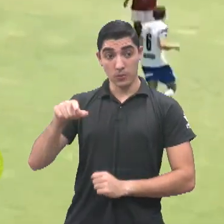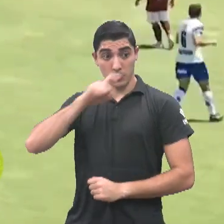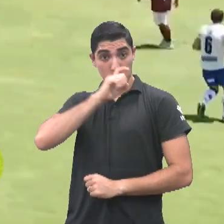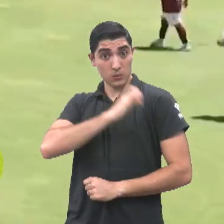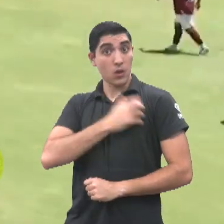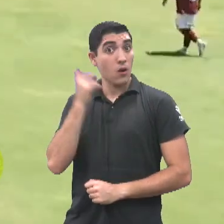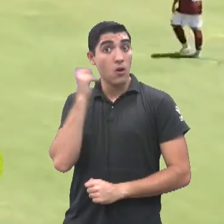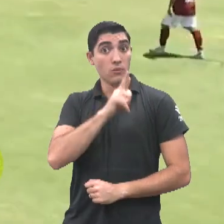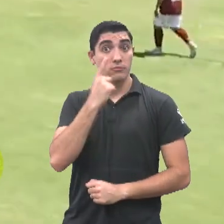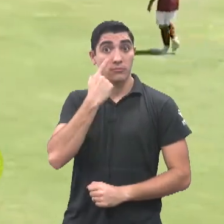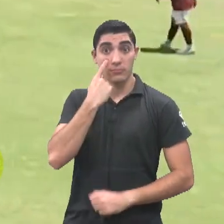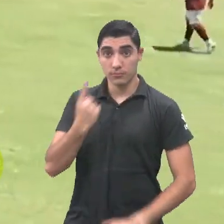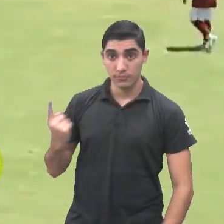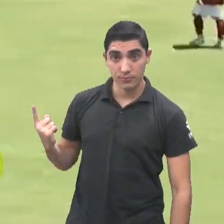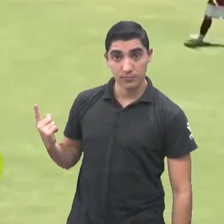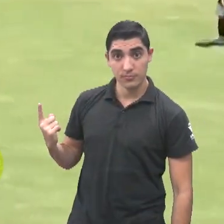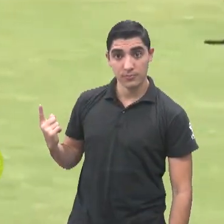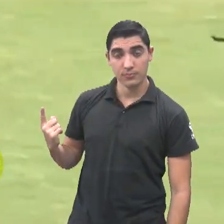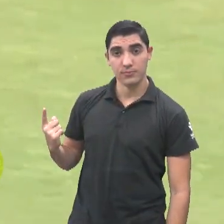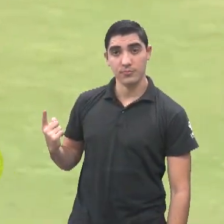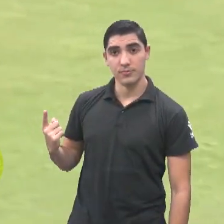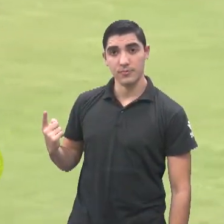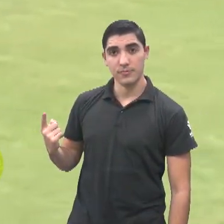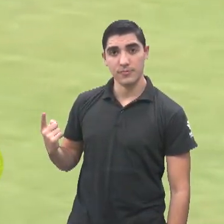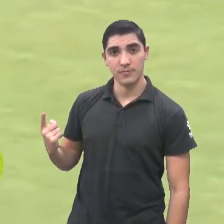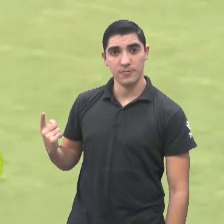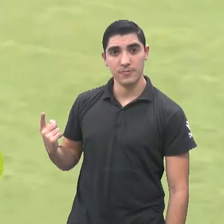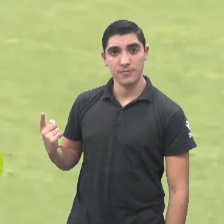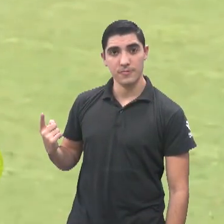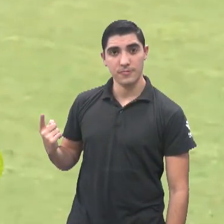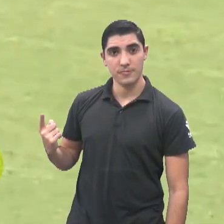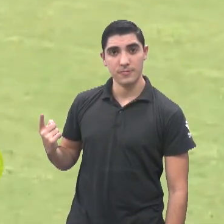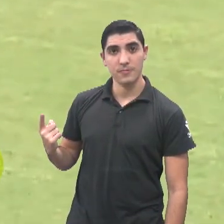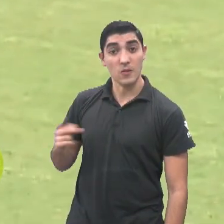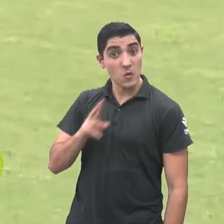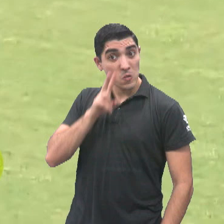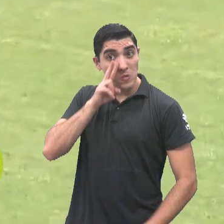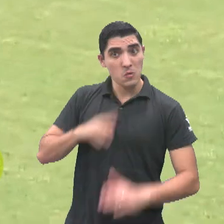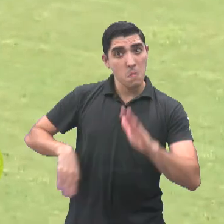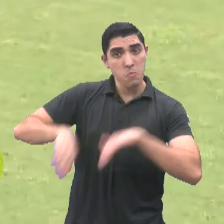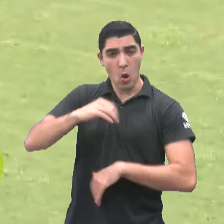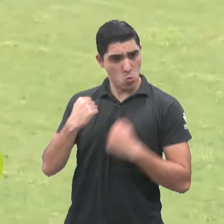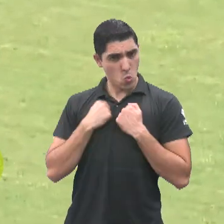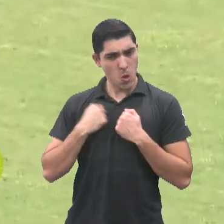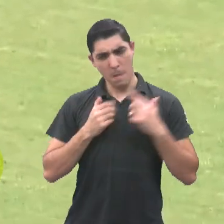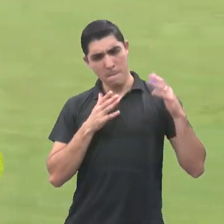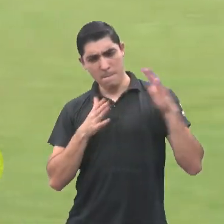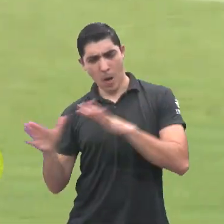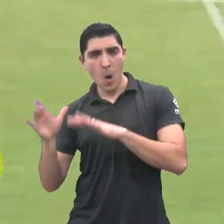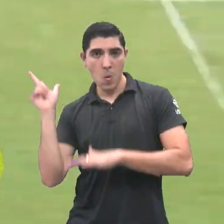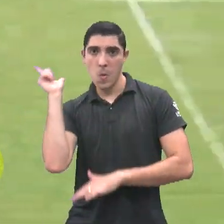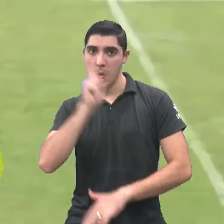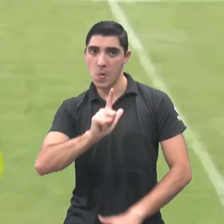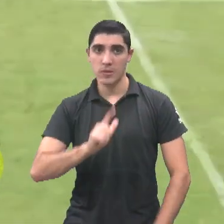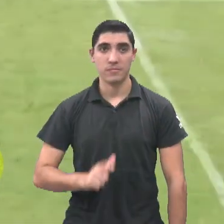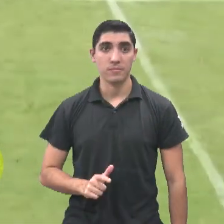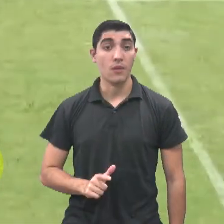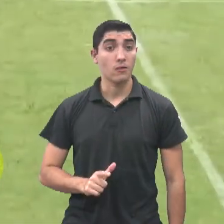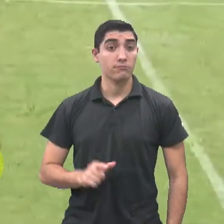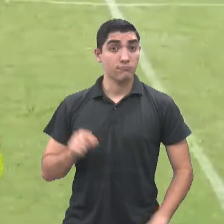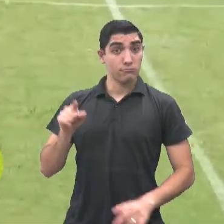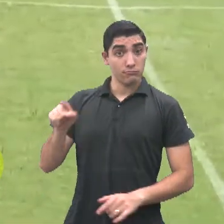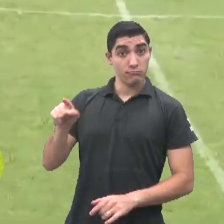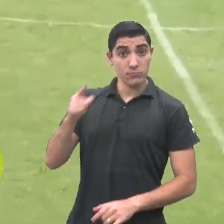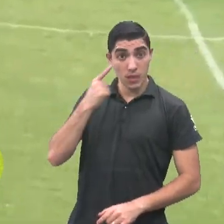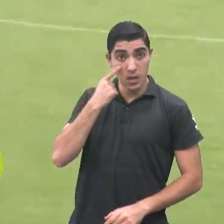pela direita, Léo Pereira achou Cristiano dentro da área, que bateu forte e André defendeu mandando para escanteio. E depois desse lance,